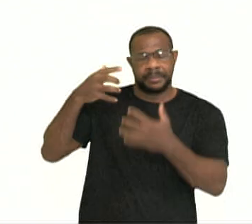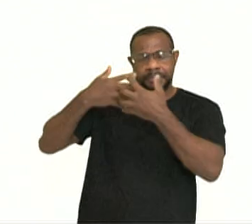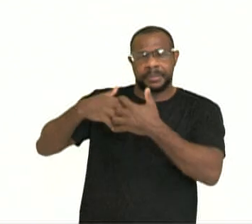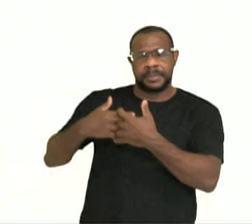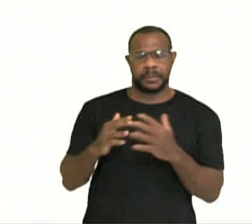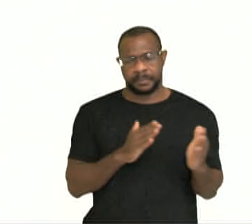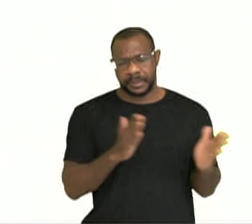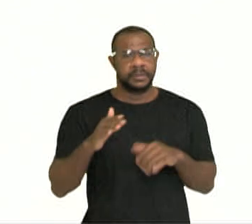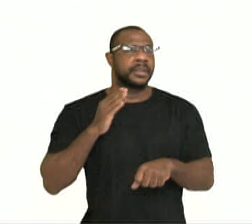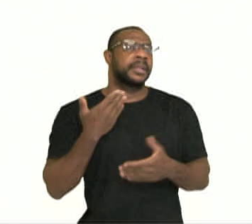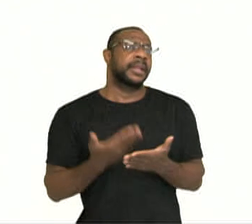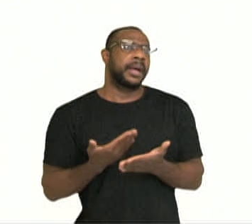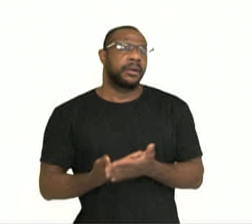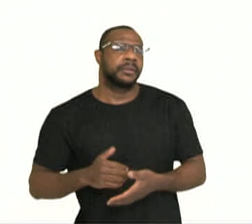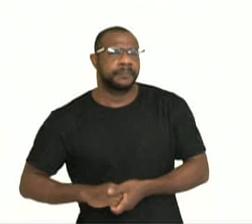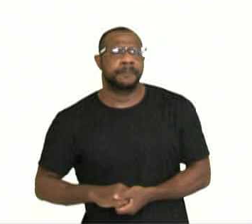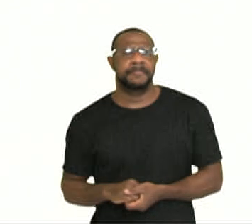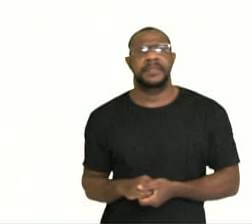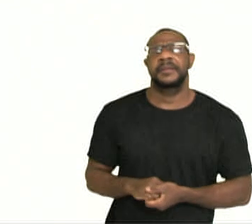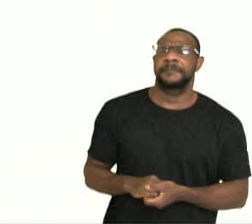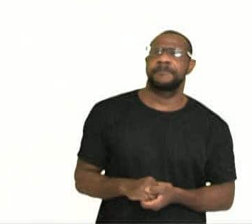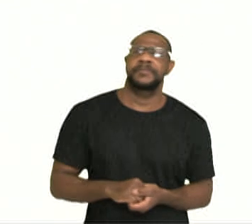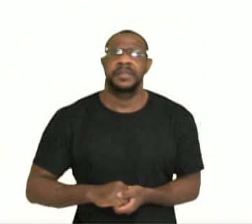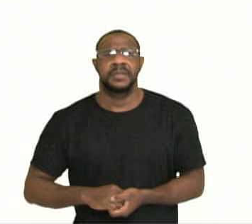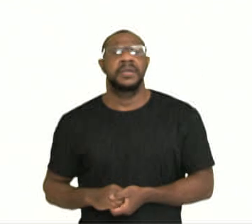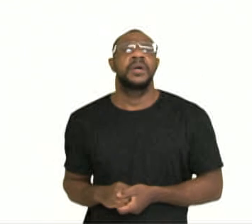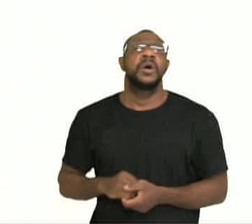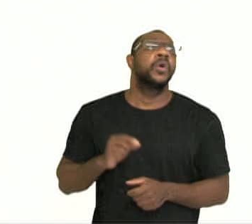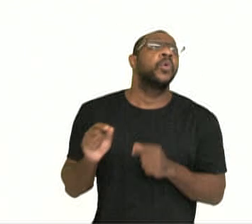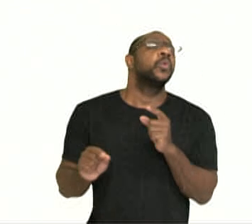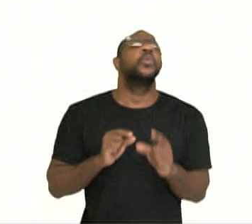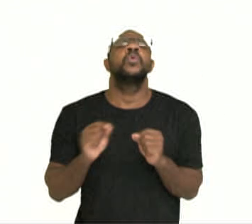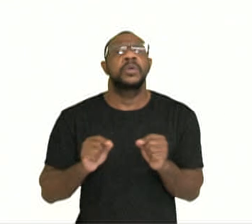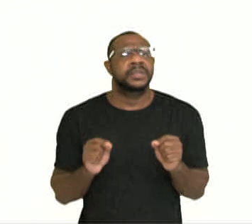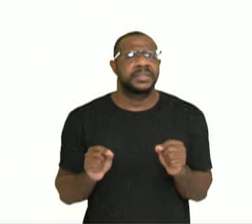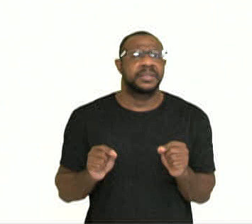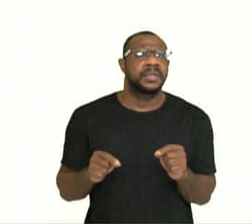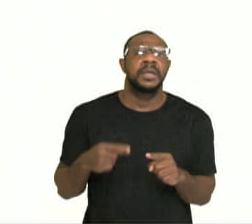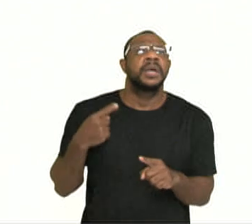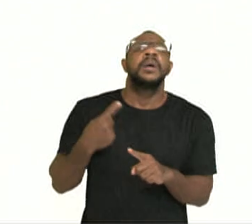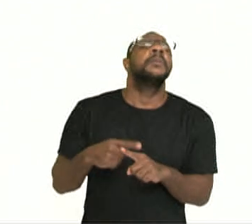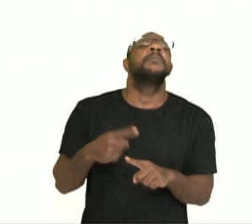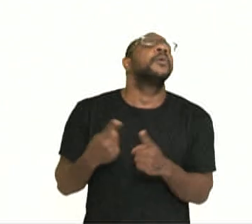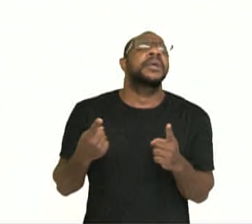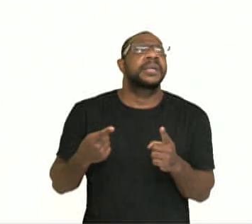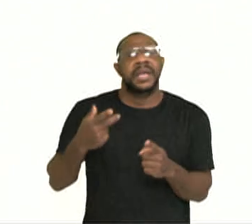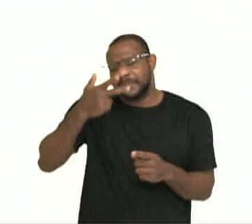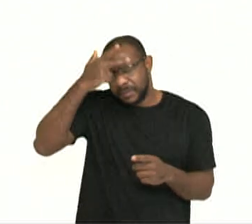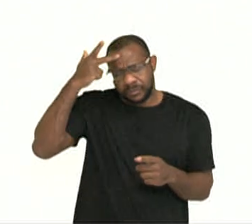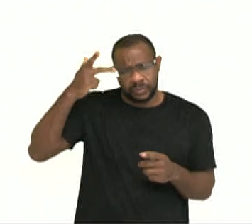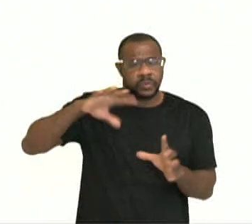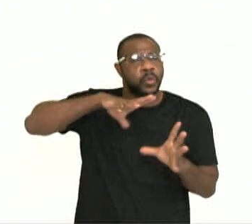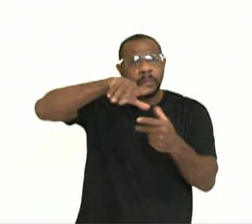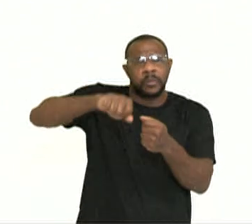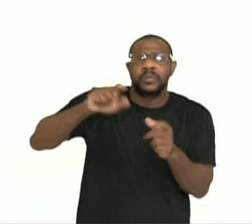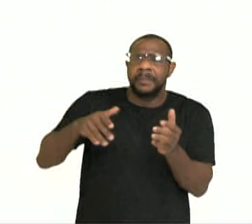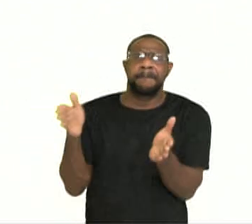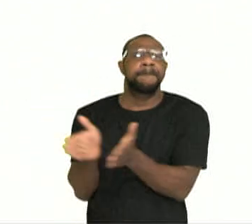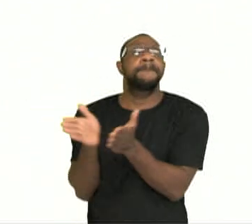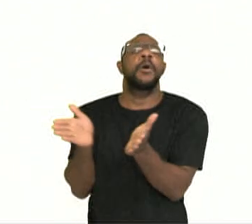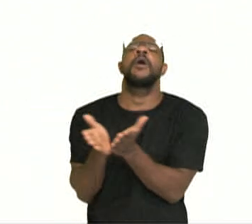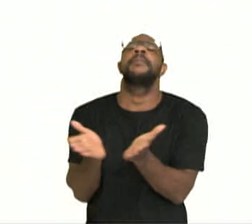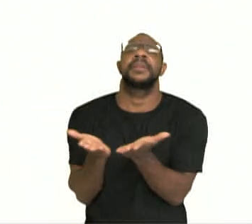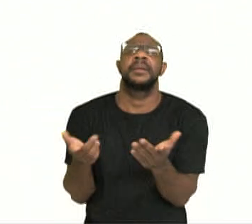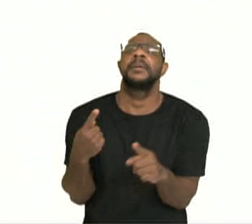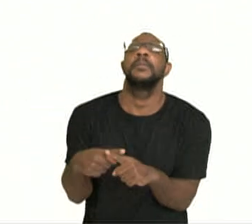nossa aula. E aí nós começamos pensando ali, o que leva a população mundial à extrema pobreza? Que fator consideramos para